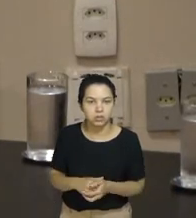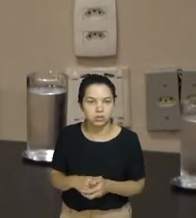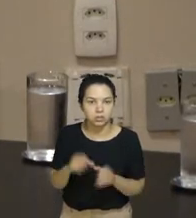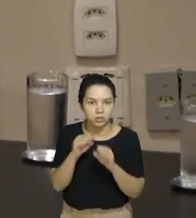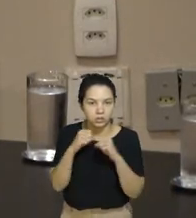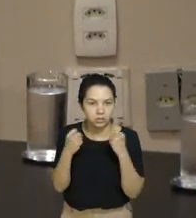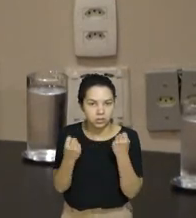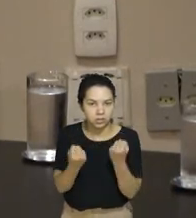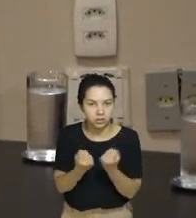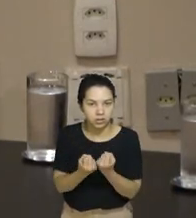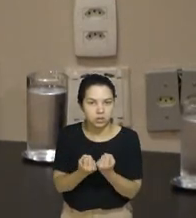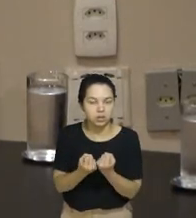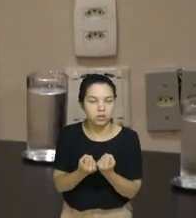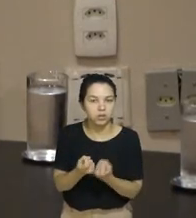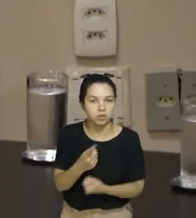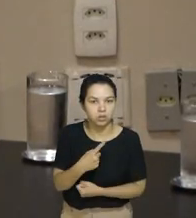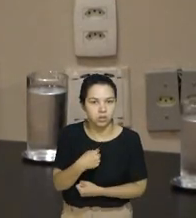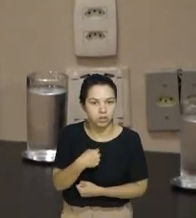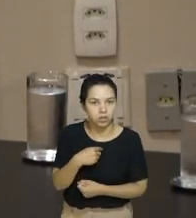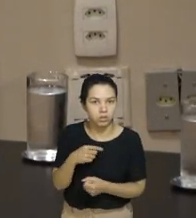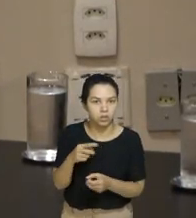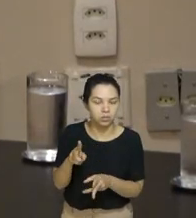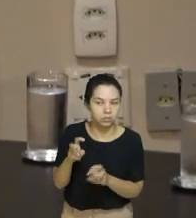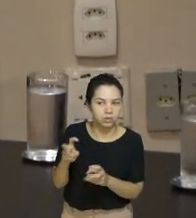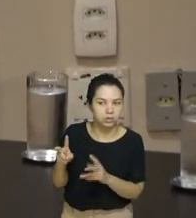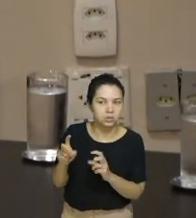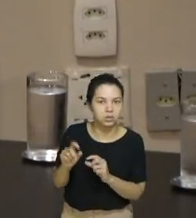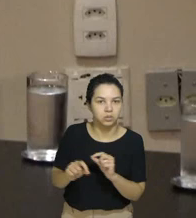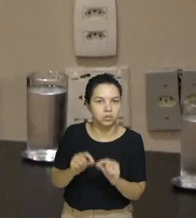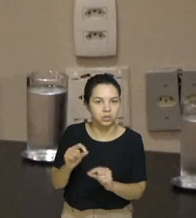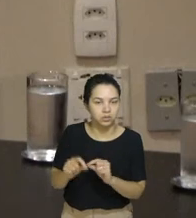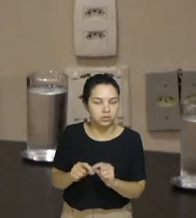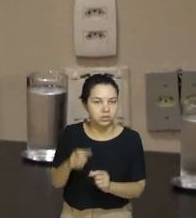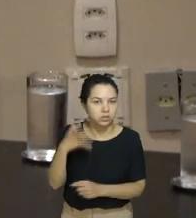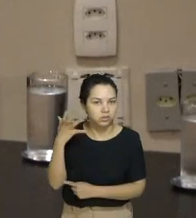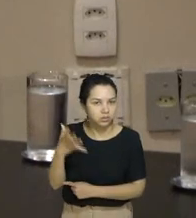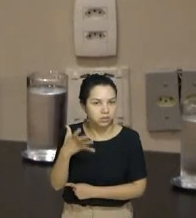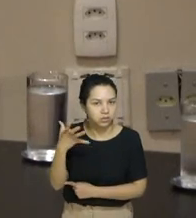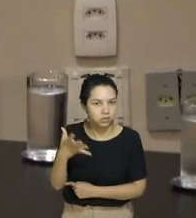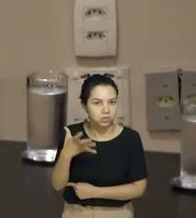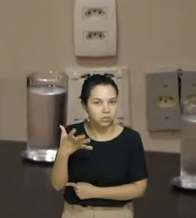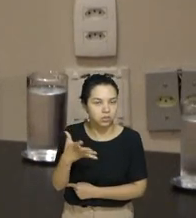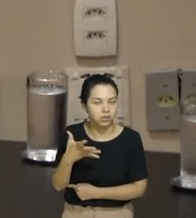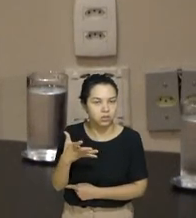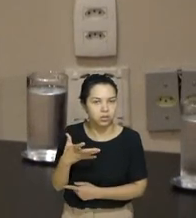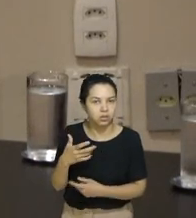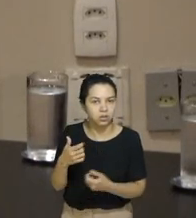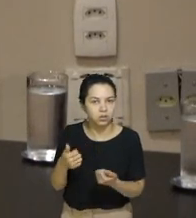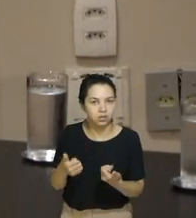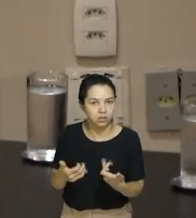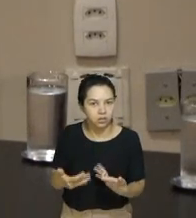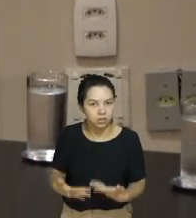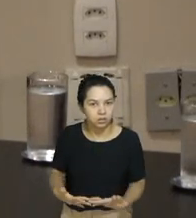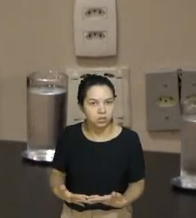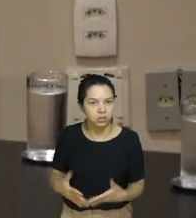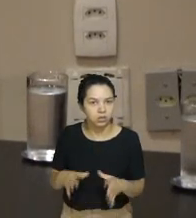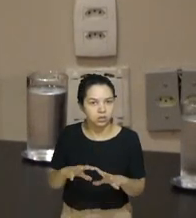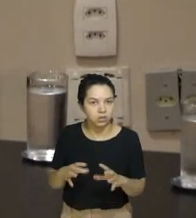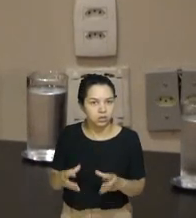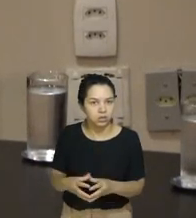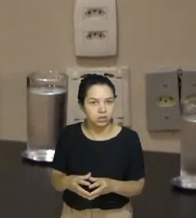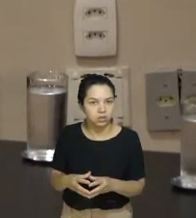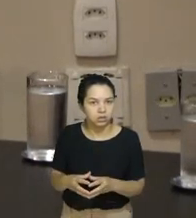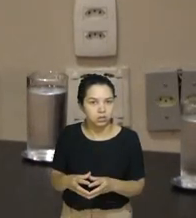passou, eu fui observando o seguinte, uma fala muito rica de equipe,